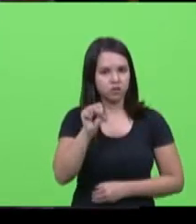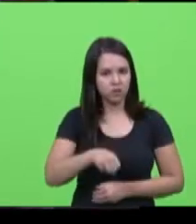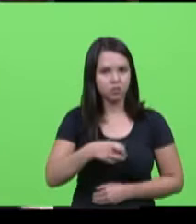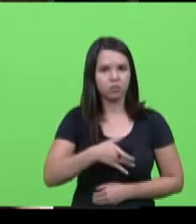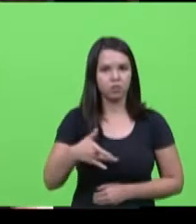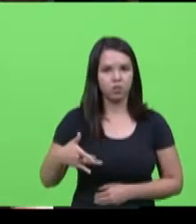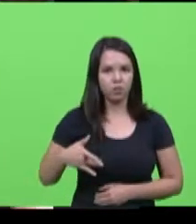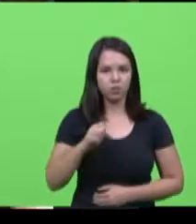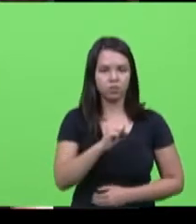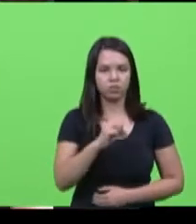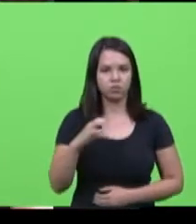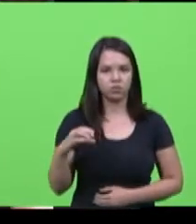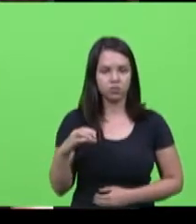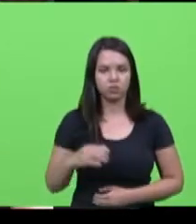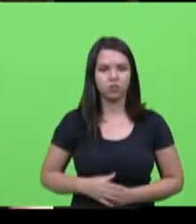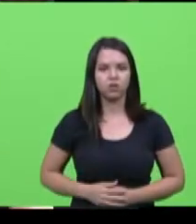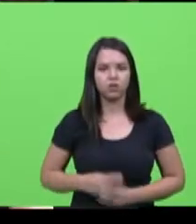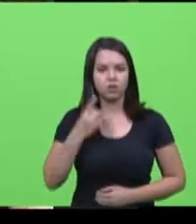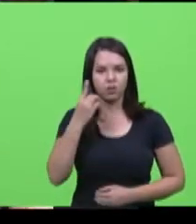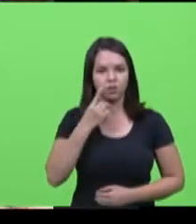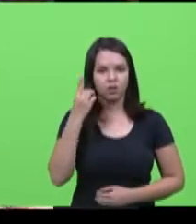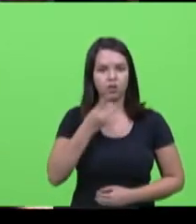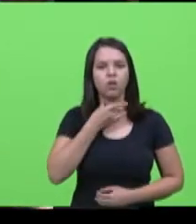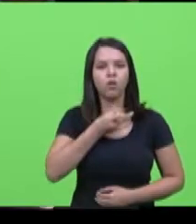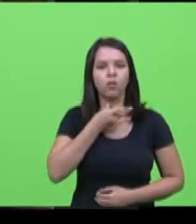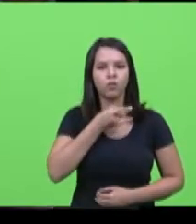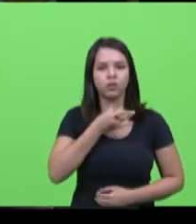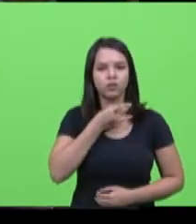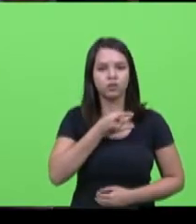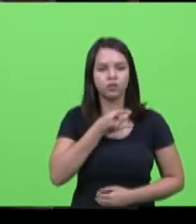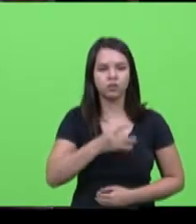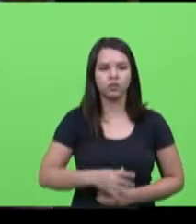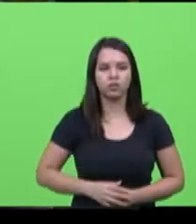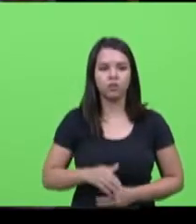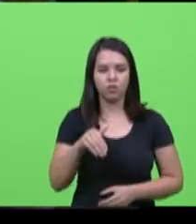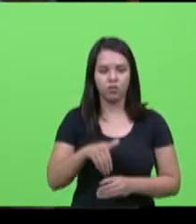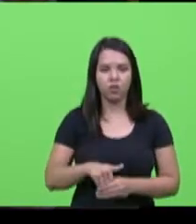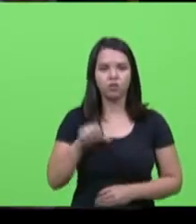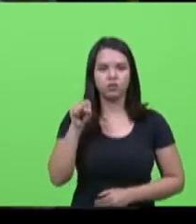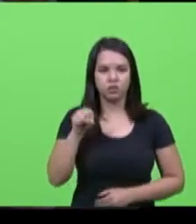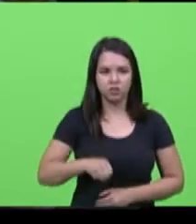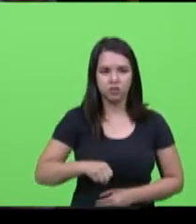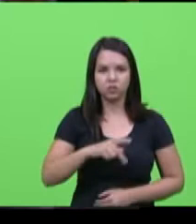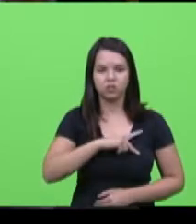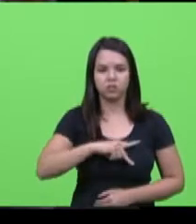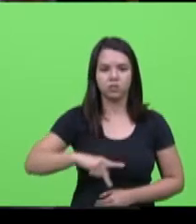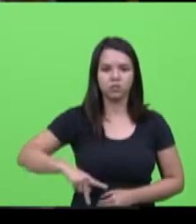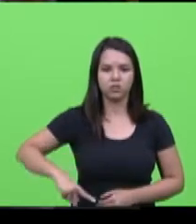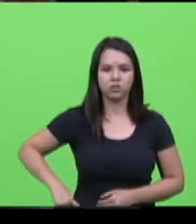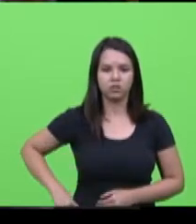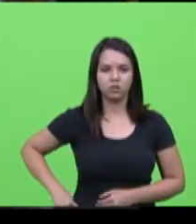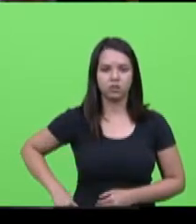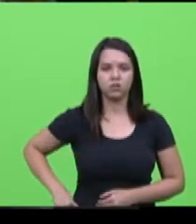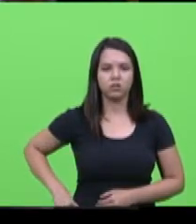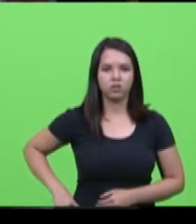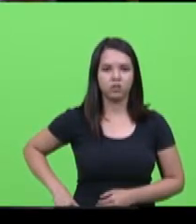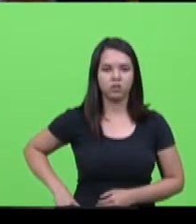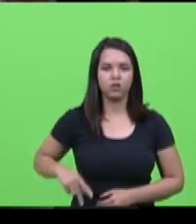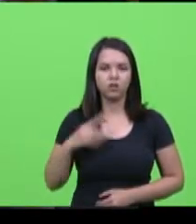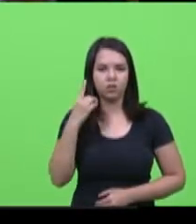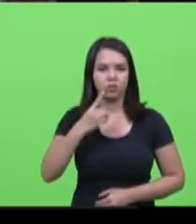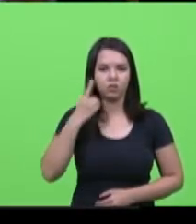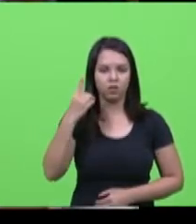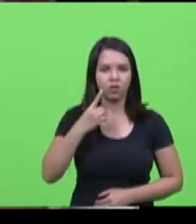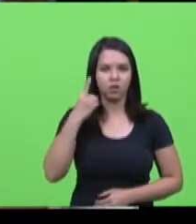Sim, deputado Valdir Cobalcini. Voto sim, senhor presidente. E deputado Volney Weber.